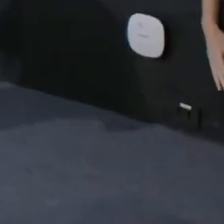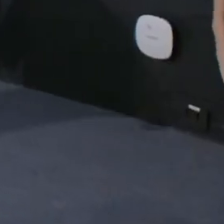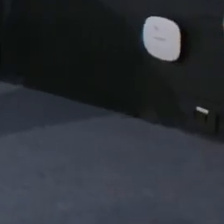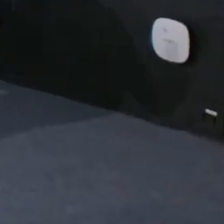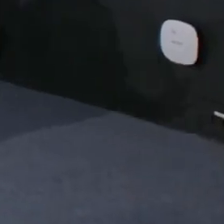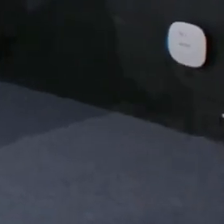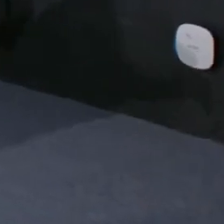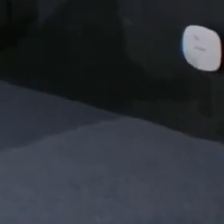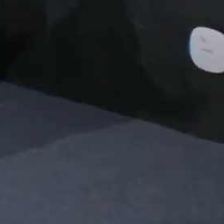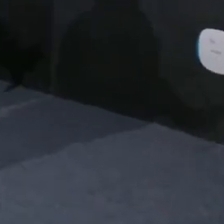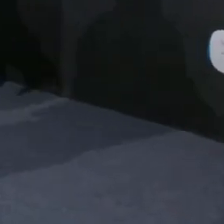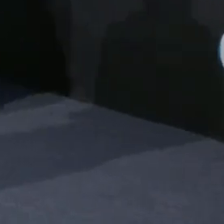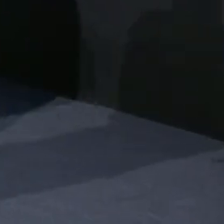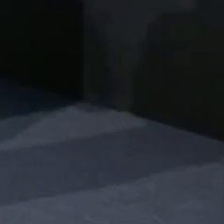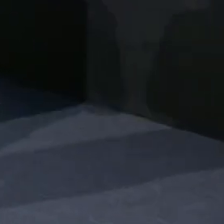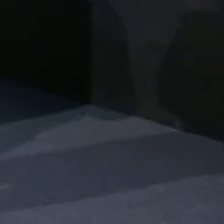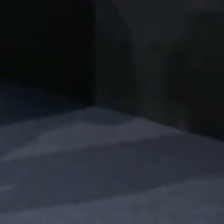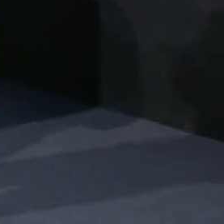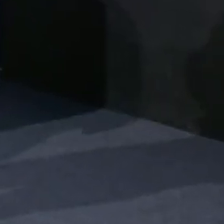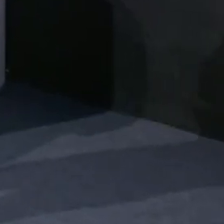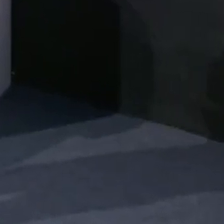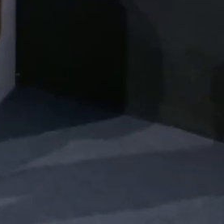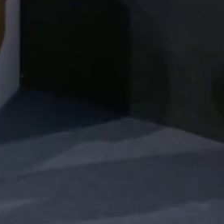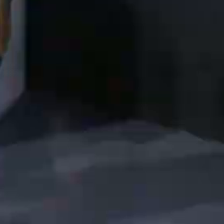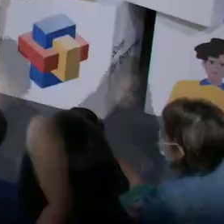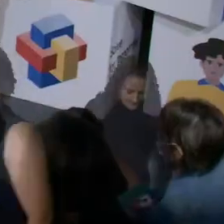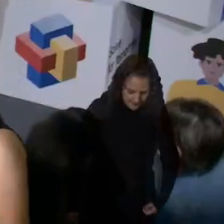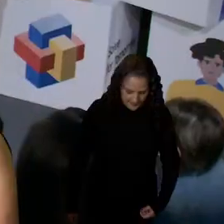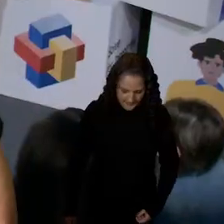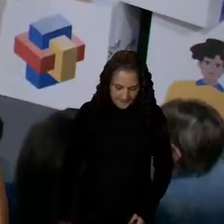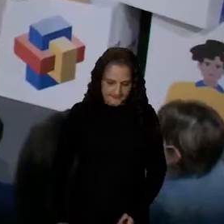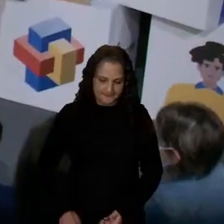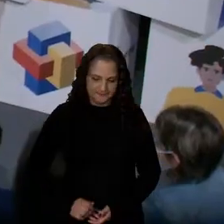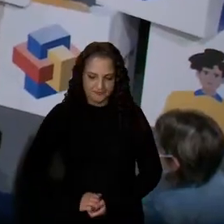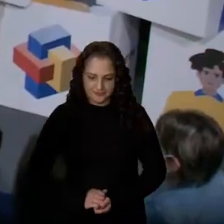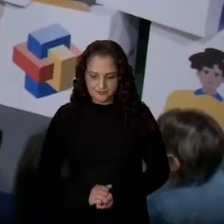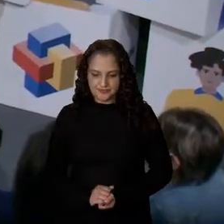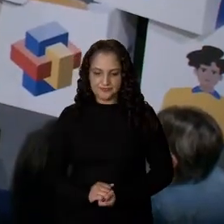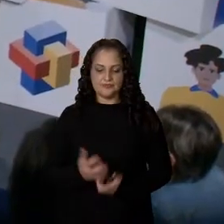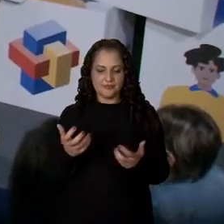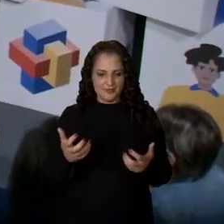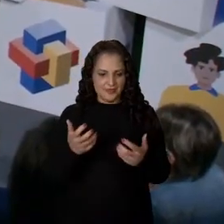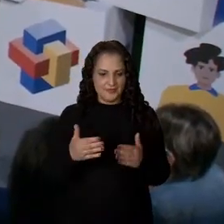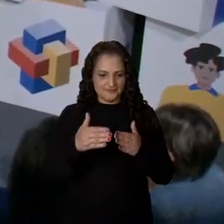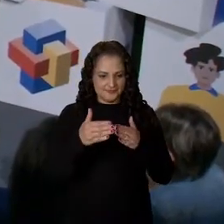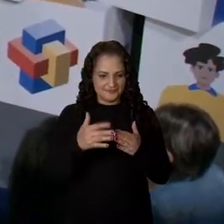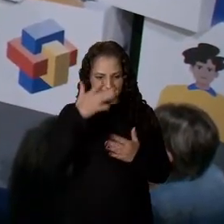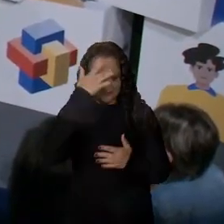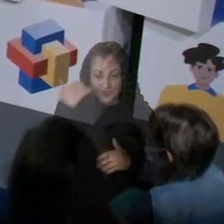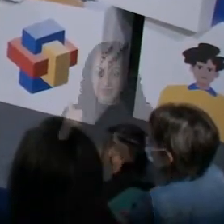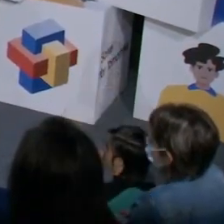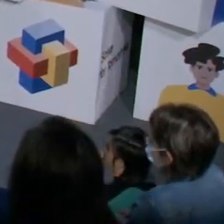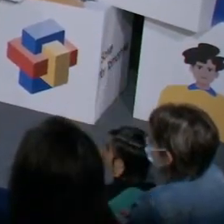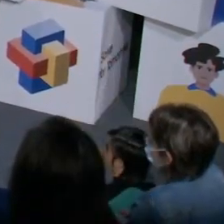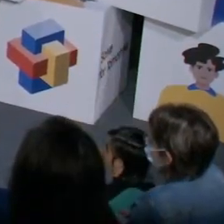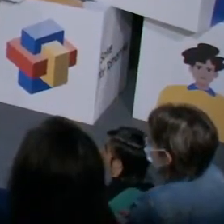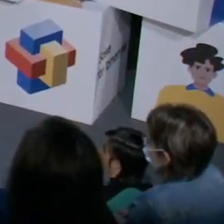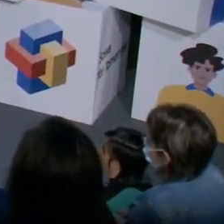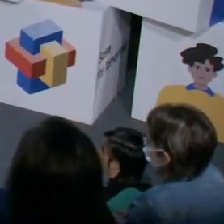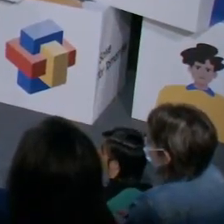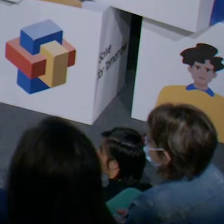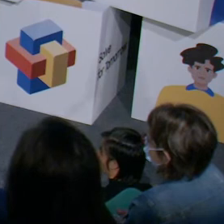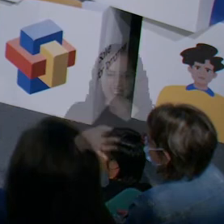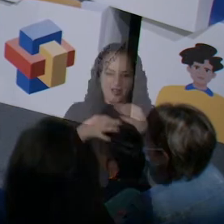Agora, além de criar um clima de tensão, eu quero pedir ao pessoal que está acompanhando no canal do YouTube para colocar os palpites por lá. Coloca lá, vai digitando